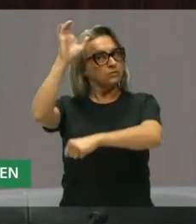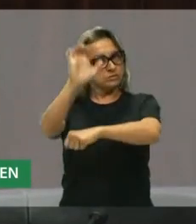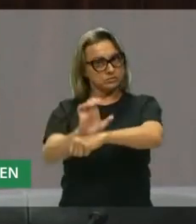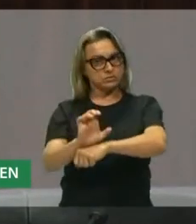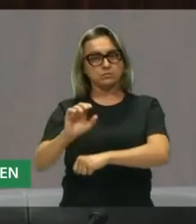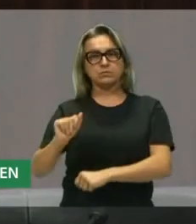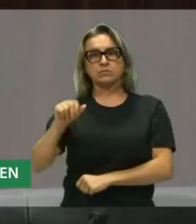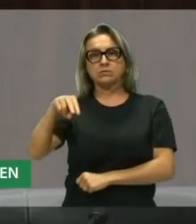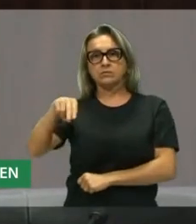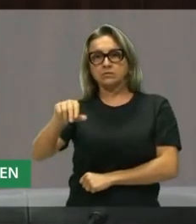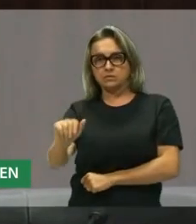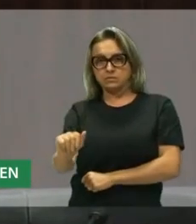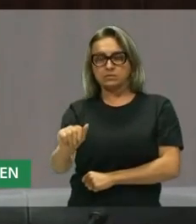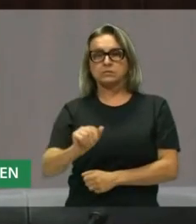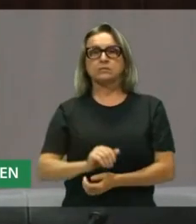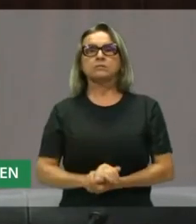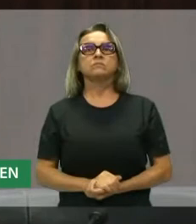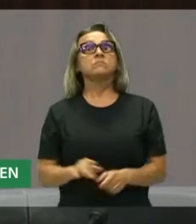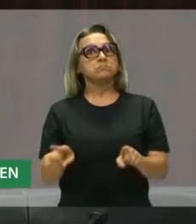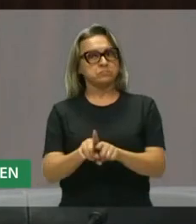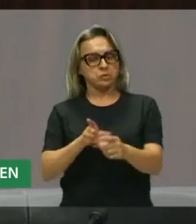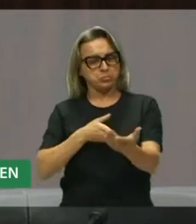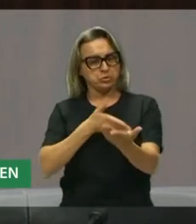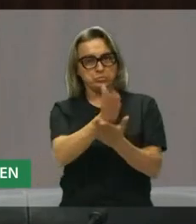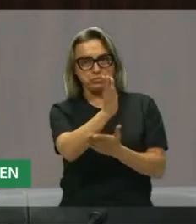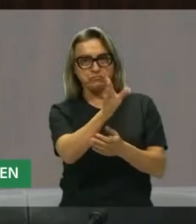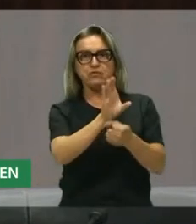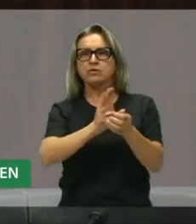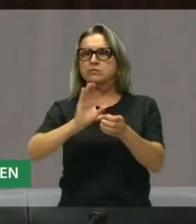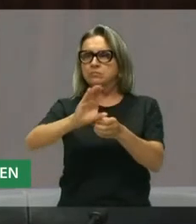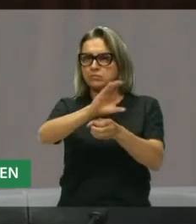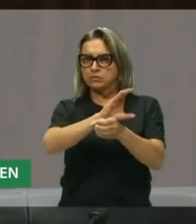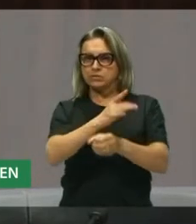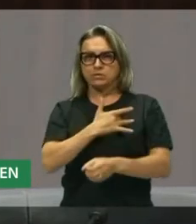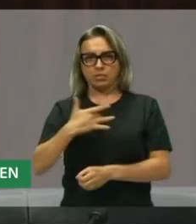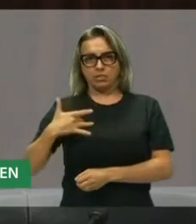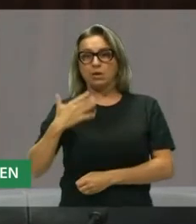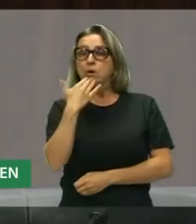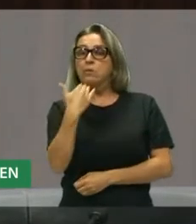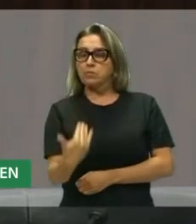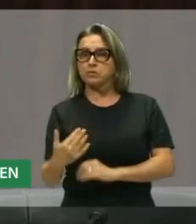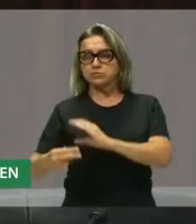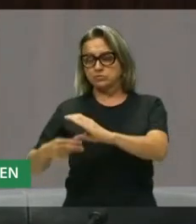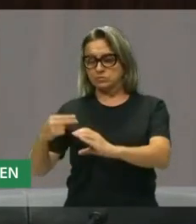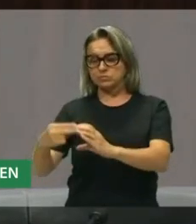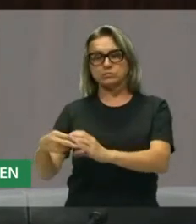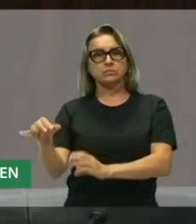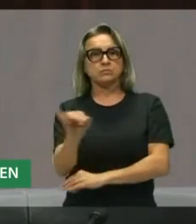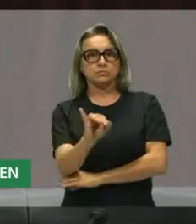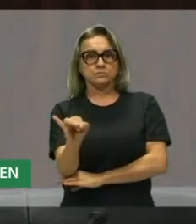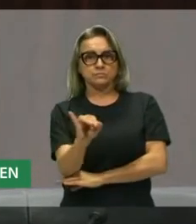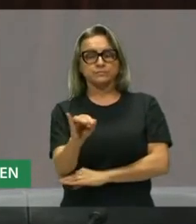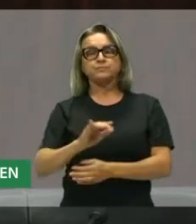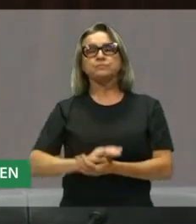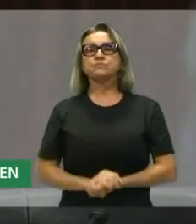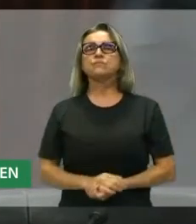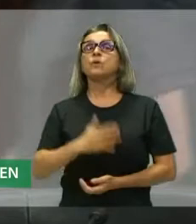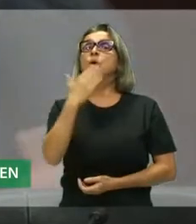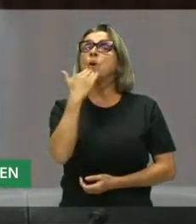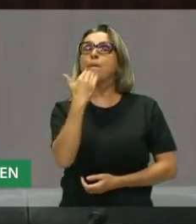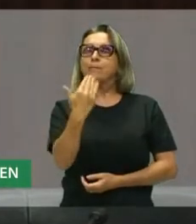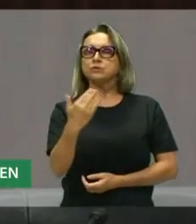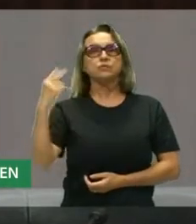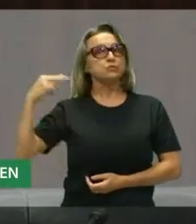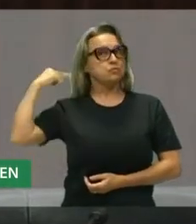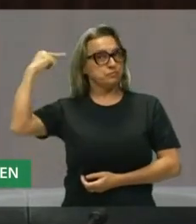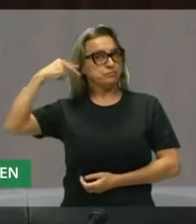Ana Campagnolo, e aprovada pela Comissão de Saúde a pedido da Câmara de Vereadores de Itajaí, por solicitação do vereador